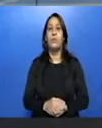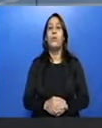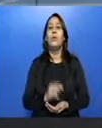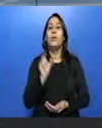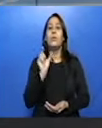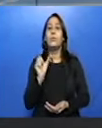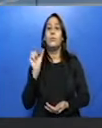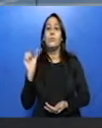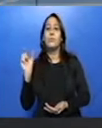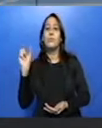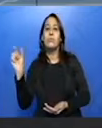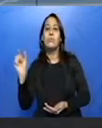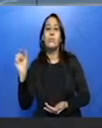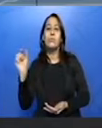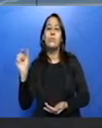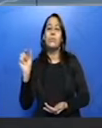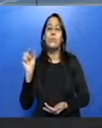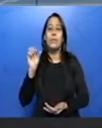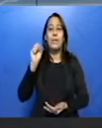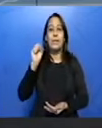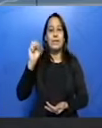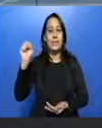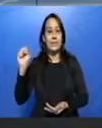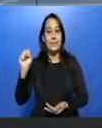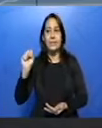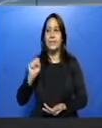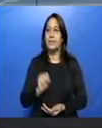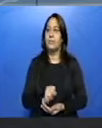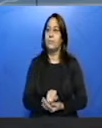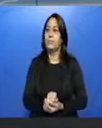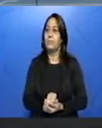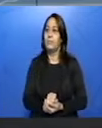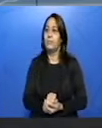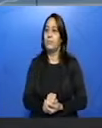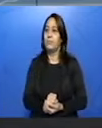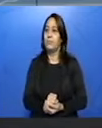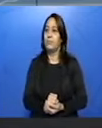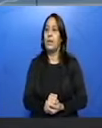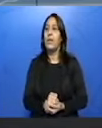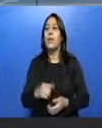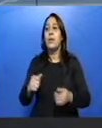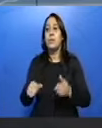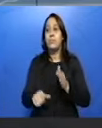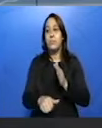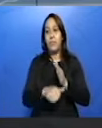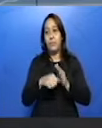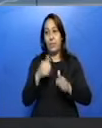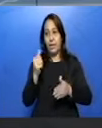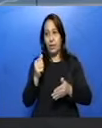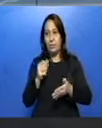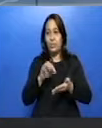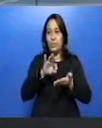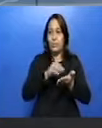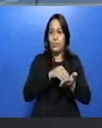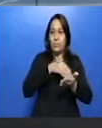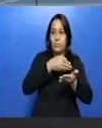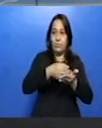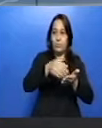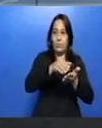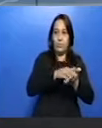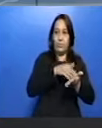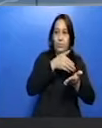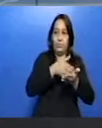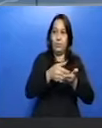S ou SS. Mas para isso, vocês vão ter que pintar o vizinho quem vem